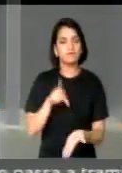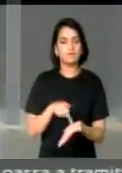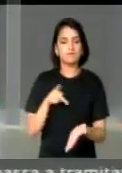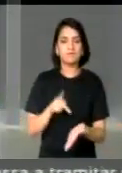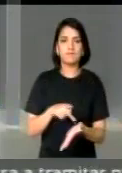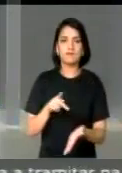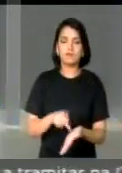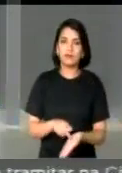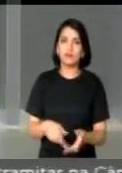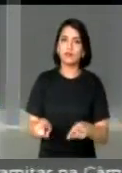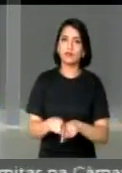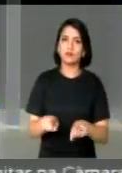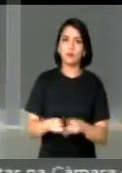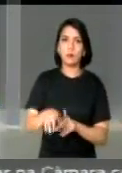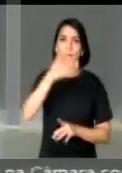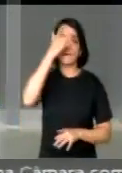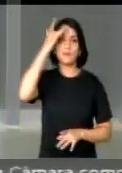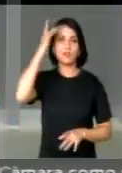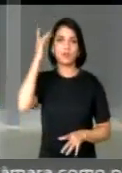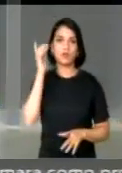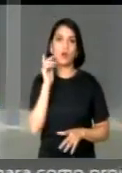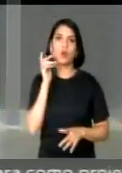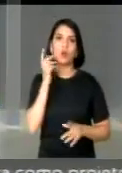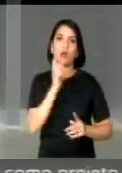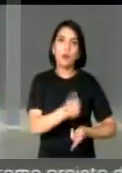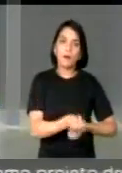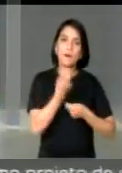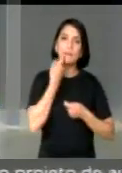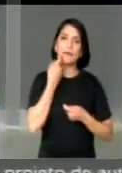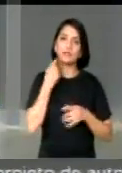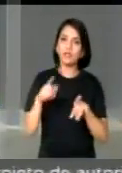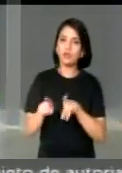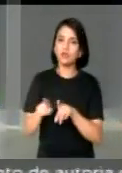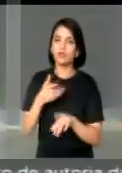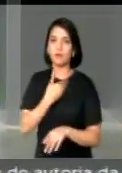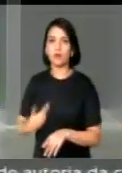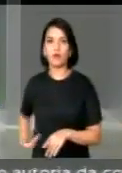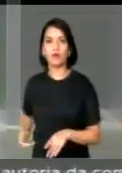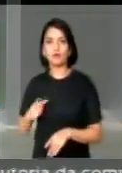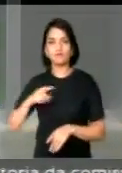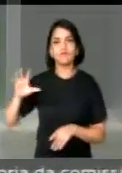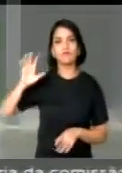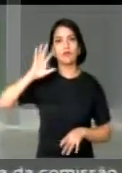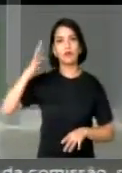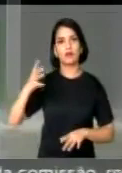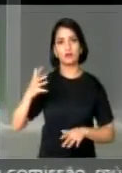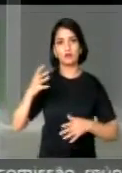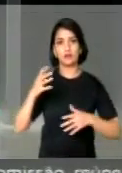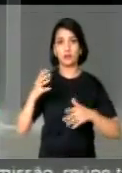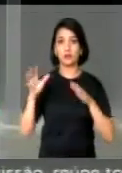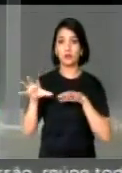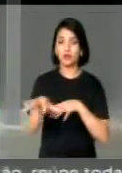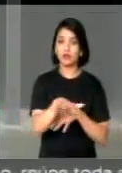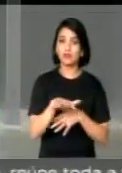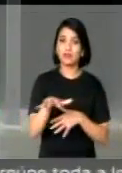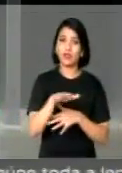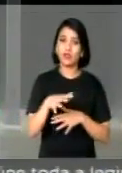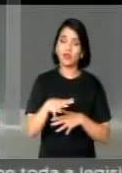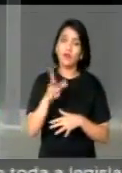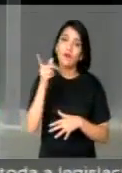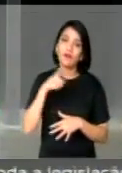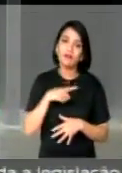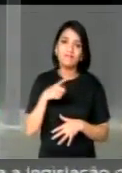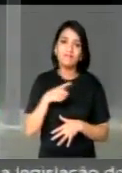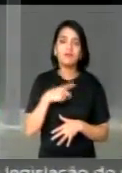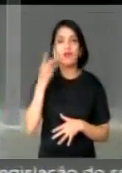que pescadores e governo encontrem uma saída para essa situação num setor produtivo frágil,